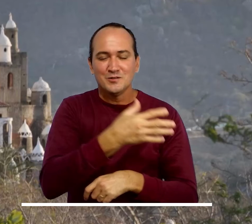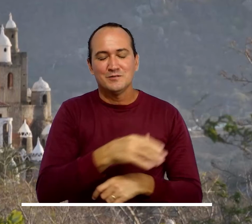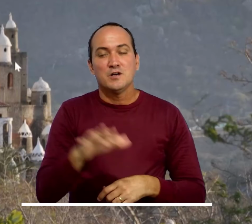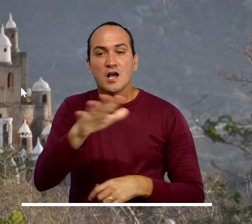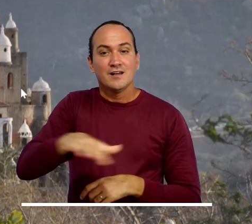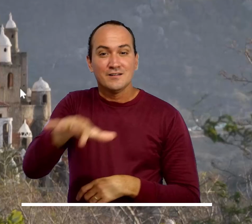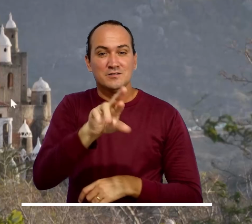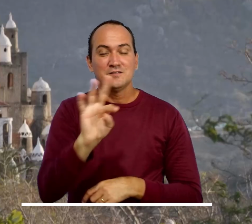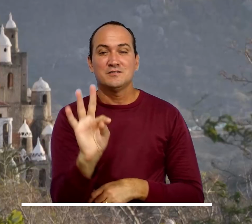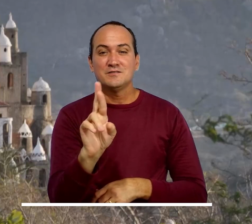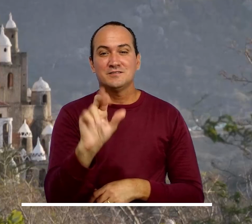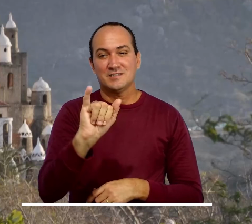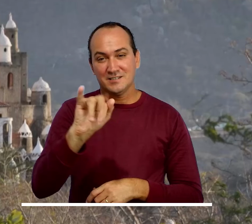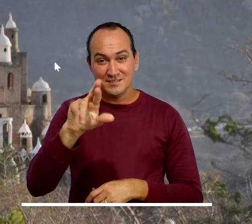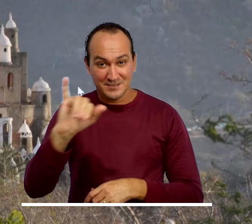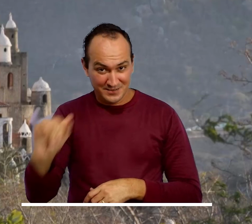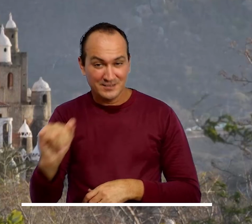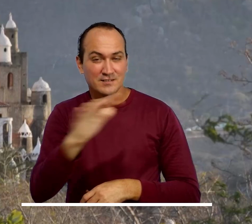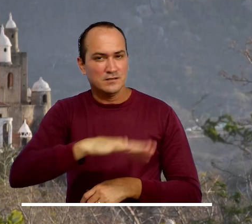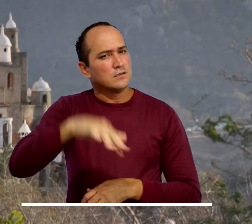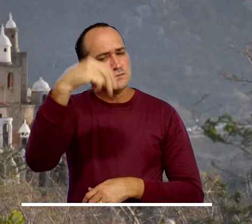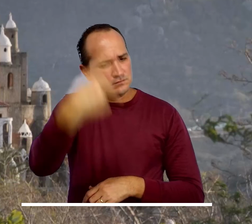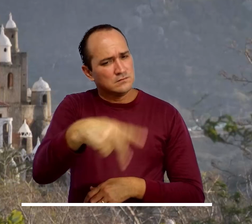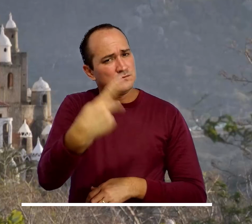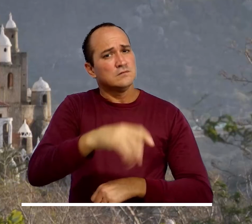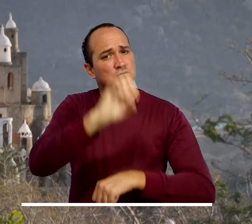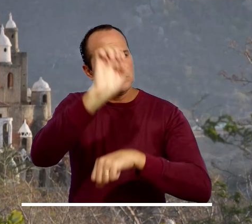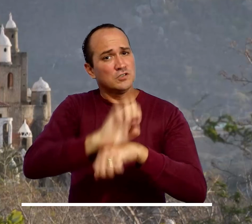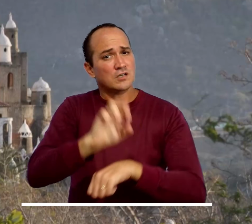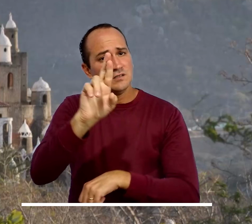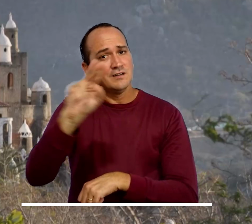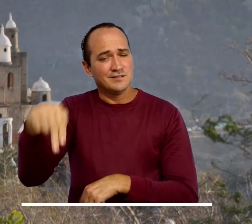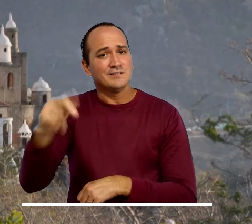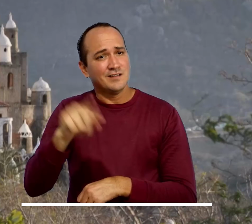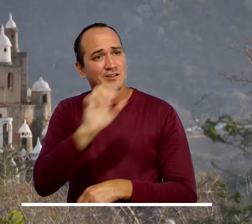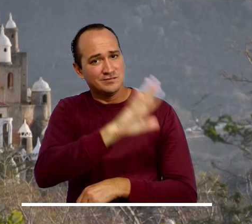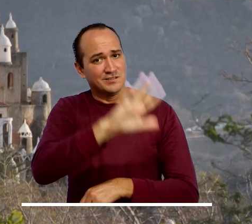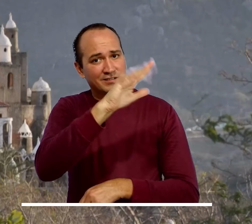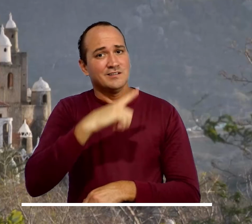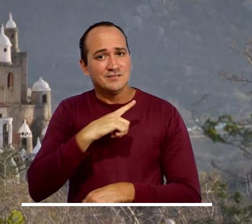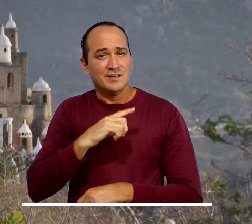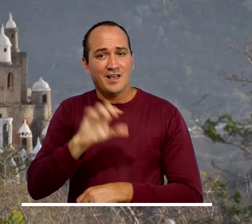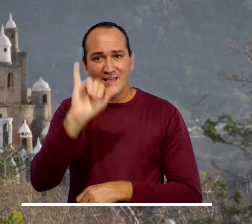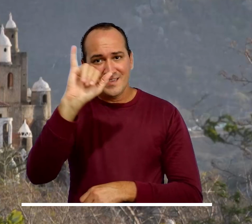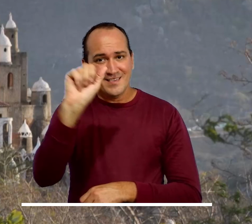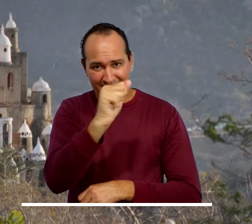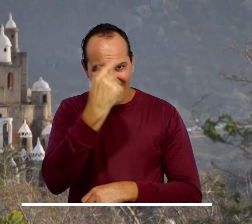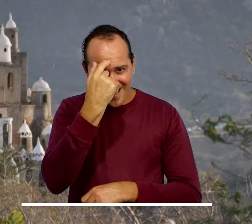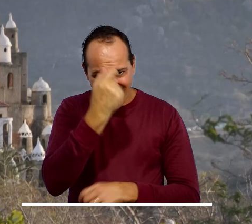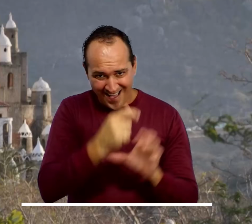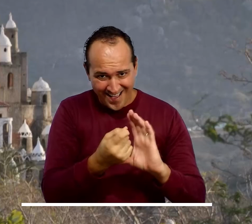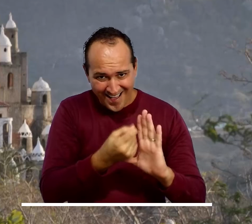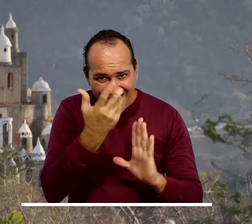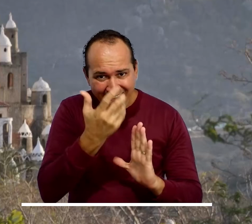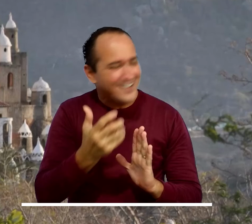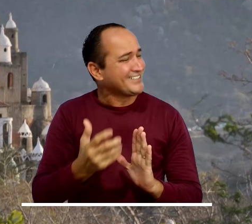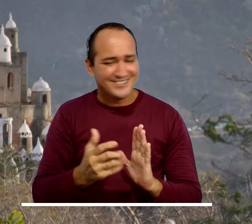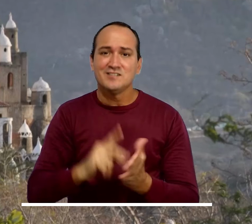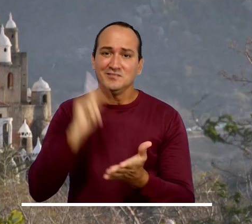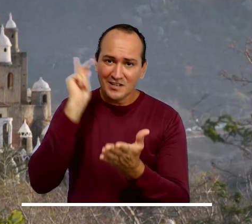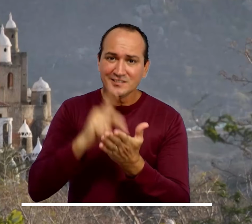Trairi. E é um cenário super diferente, mas é um cenário que existe, que não é IA, né? Isso aqui foi de